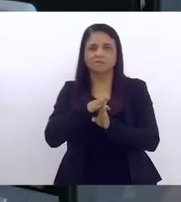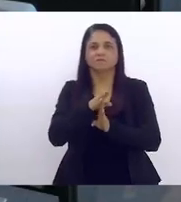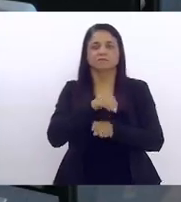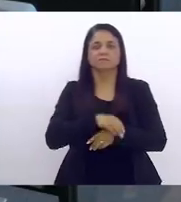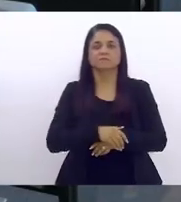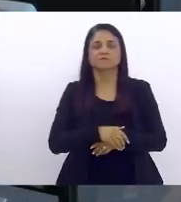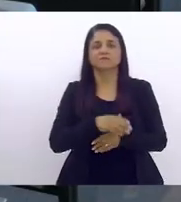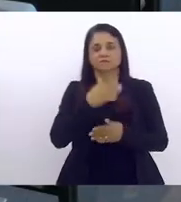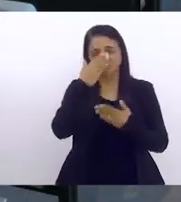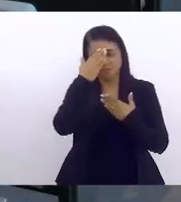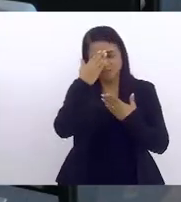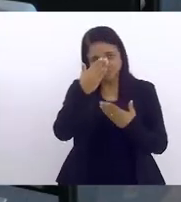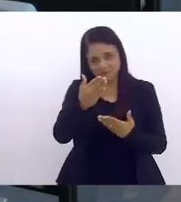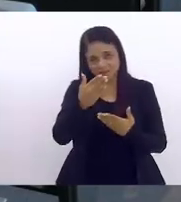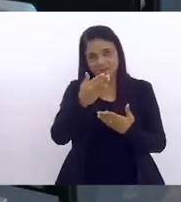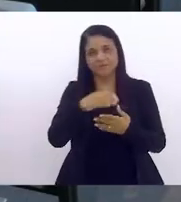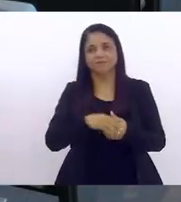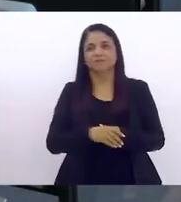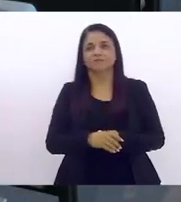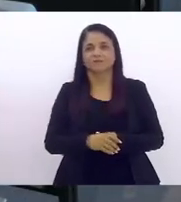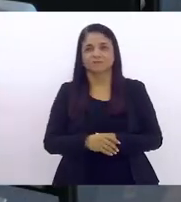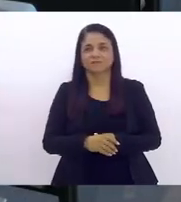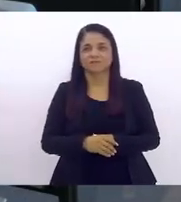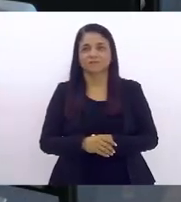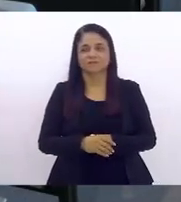Bacana, obrigado pela presença.